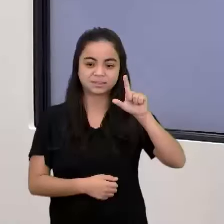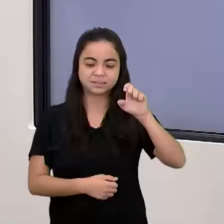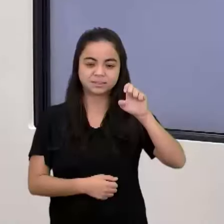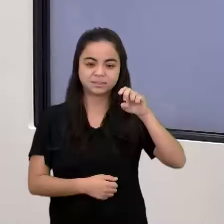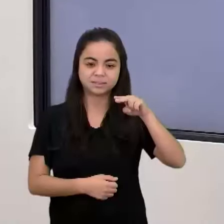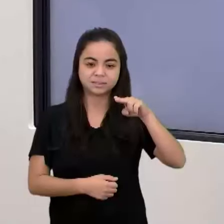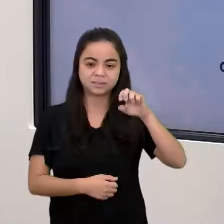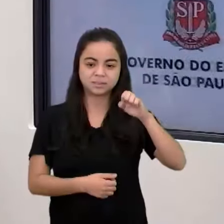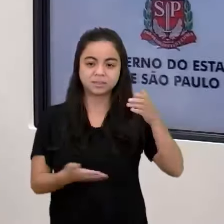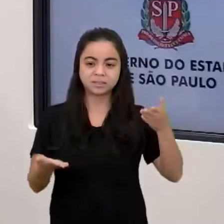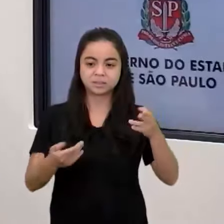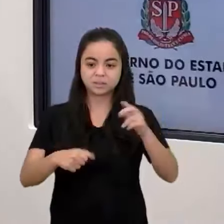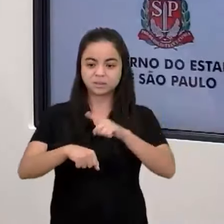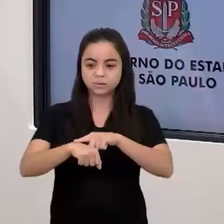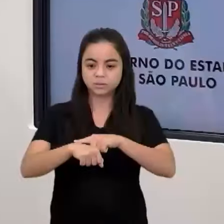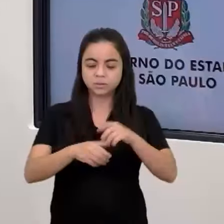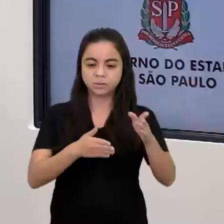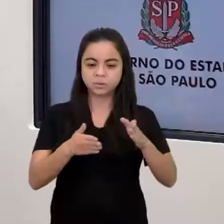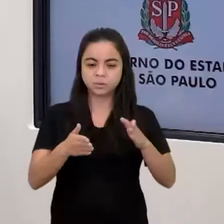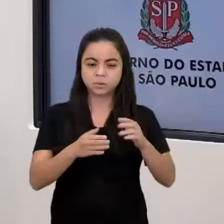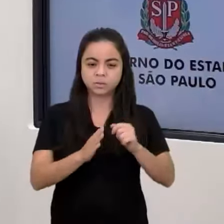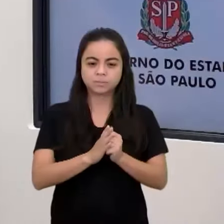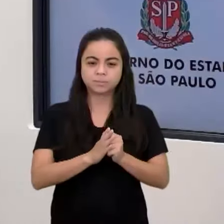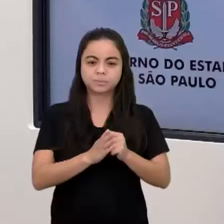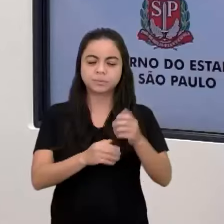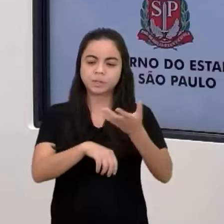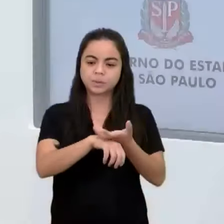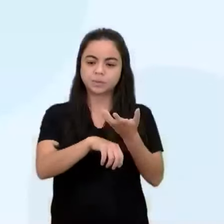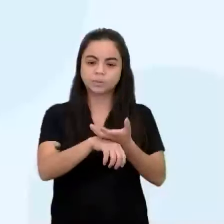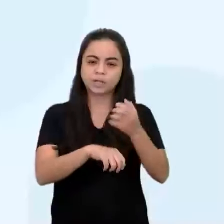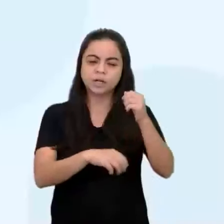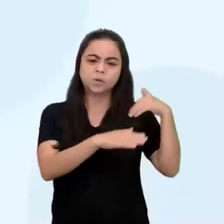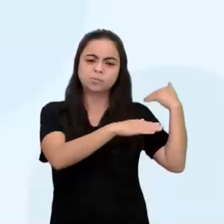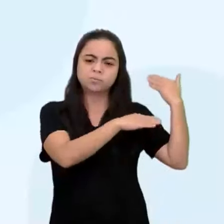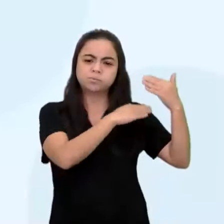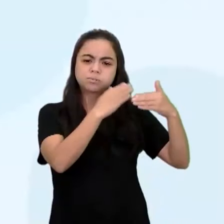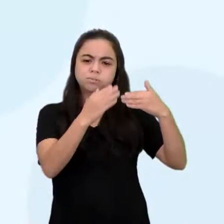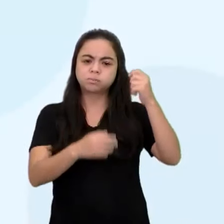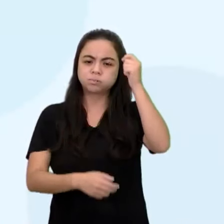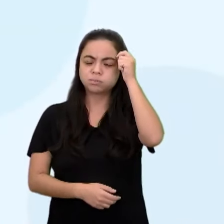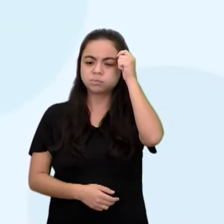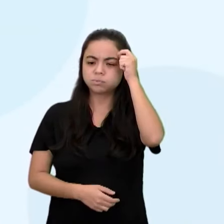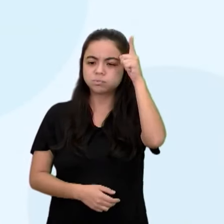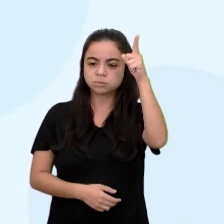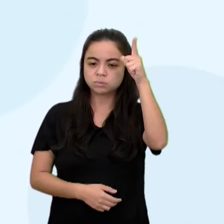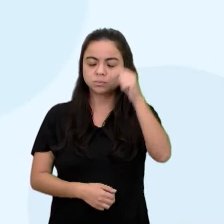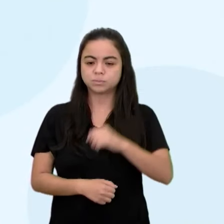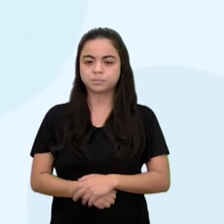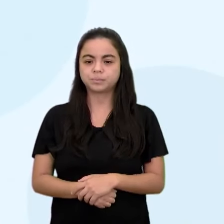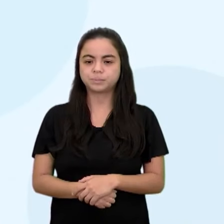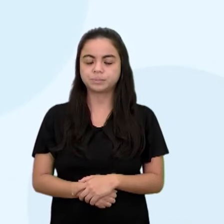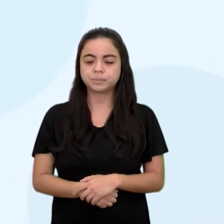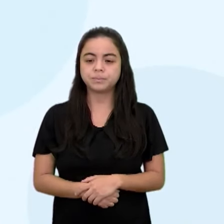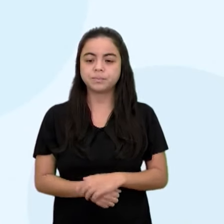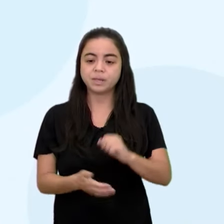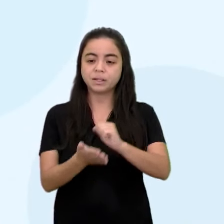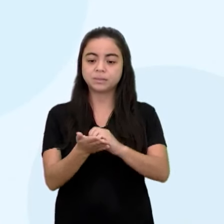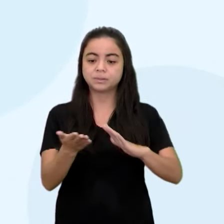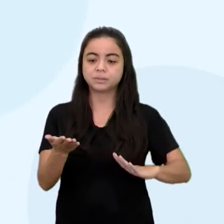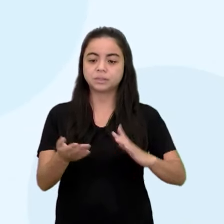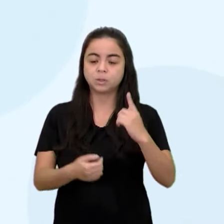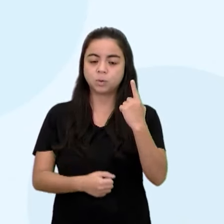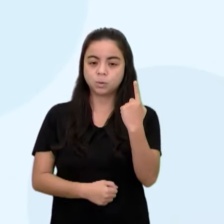aí no nosso momento do componente curricular Tradições Culturais. Então, aí na tela, nós estamos na primeira